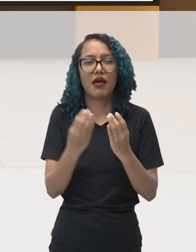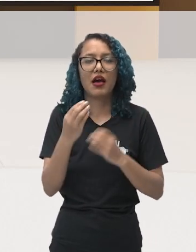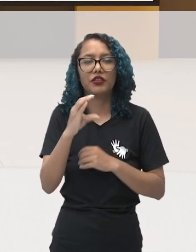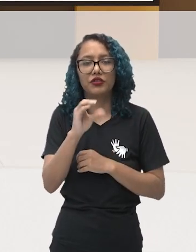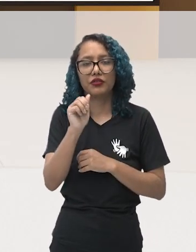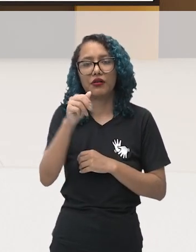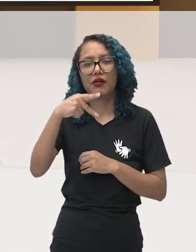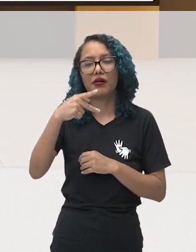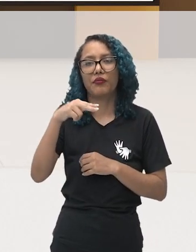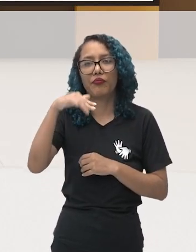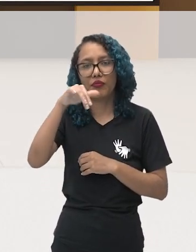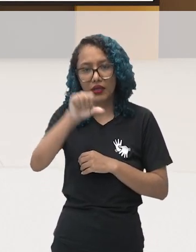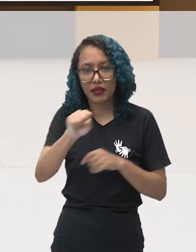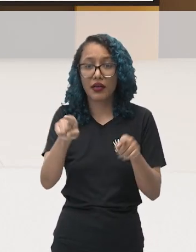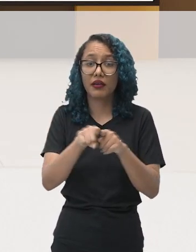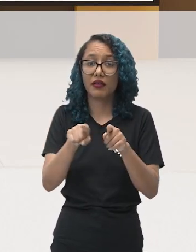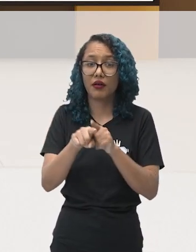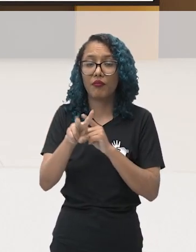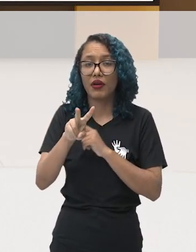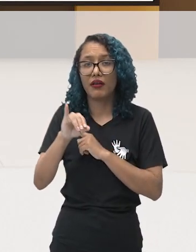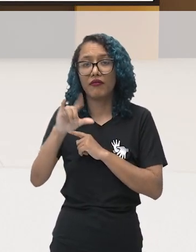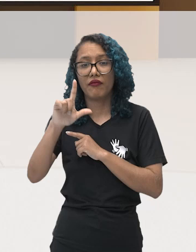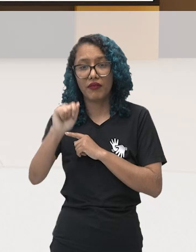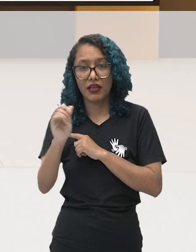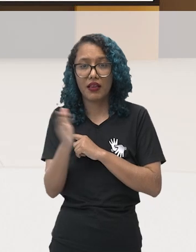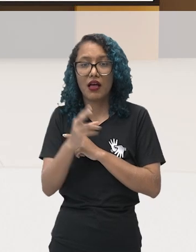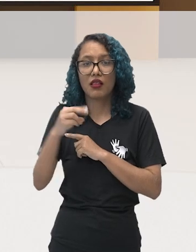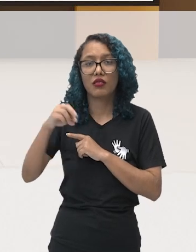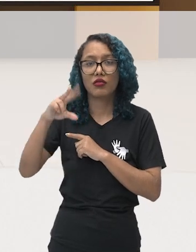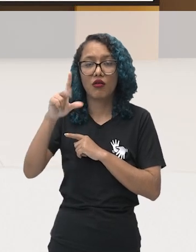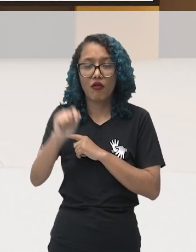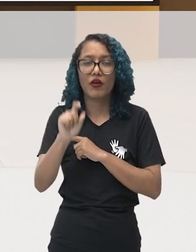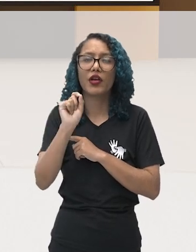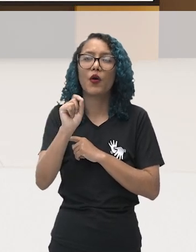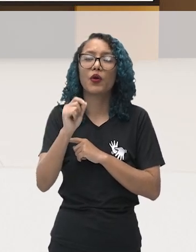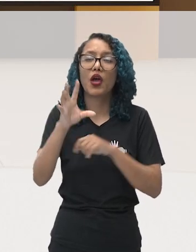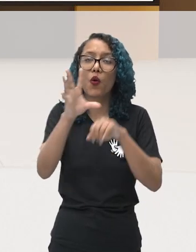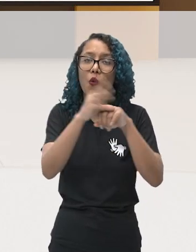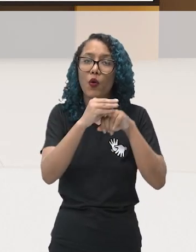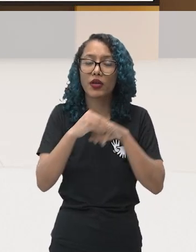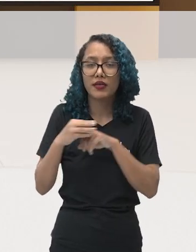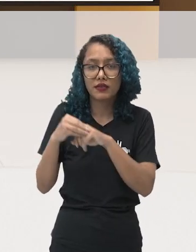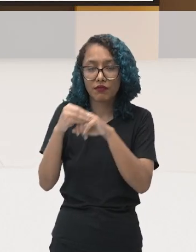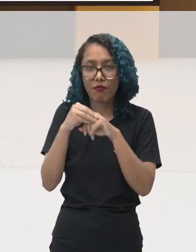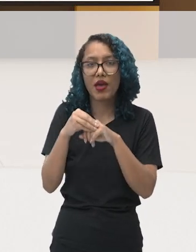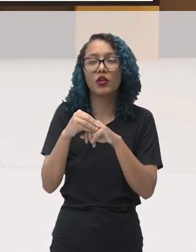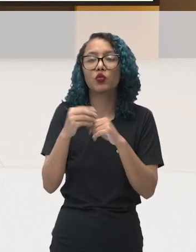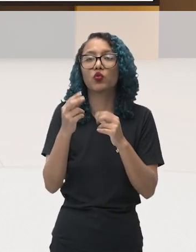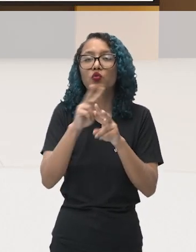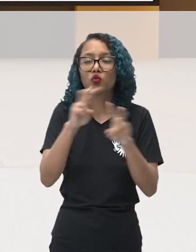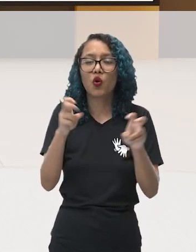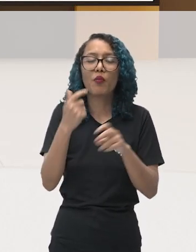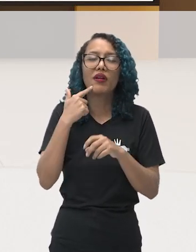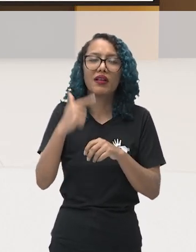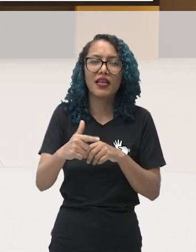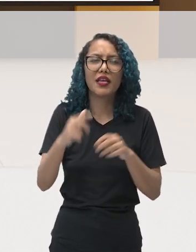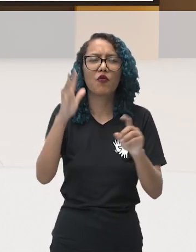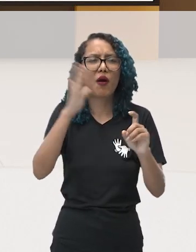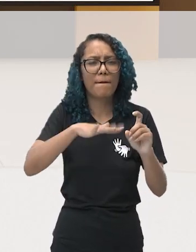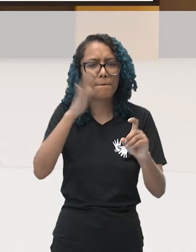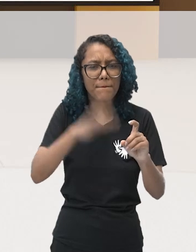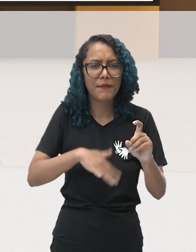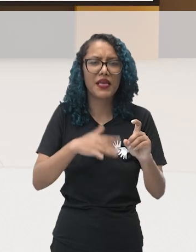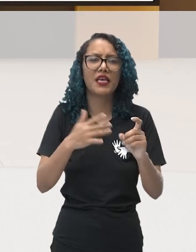onde a gente tem essa passagem oral do conhecimento, né, mostram seus conhecimentos sobre a língua, sobre os mitos, sobre os